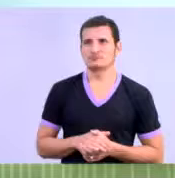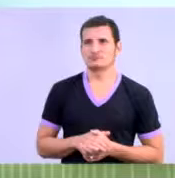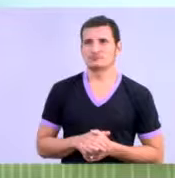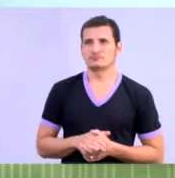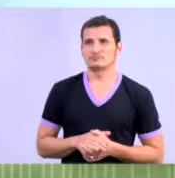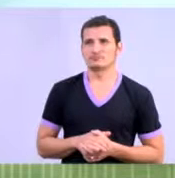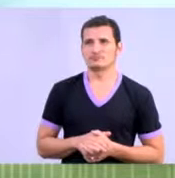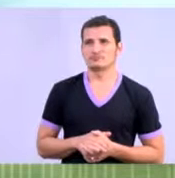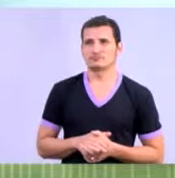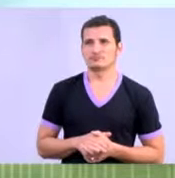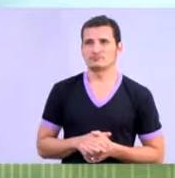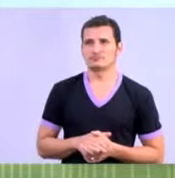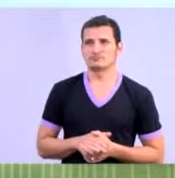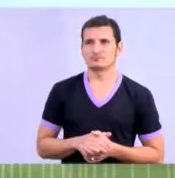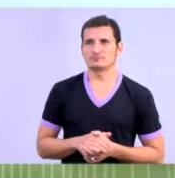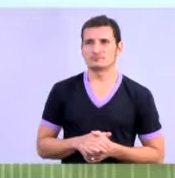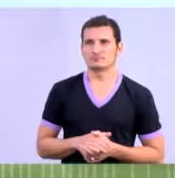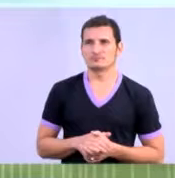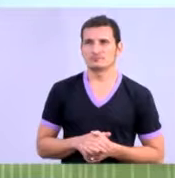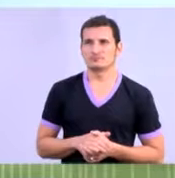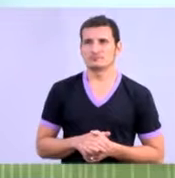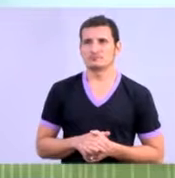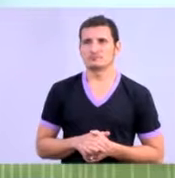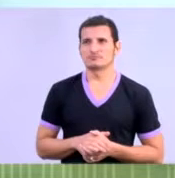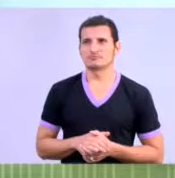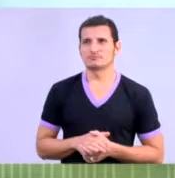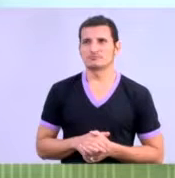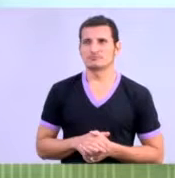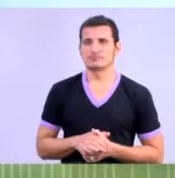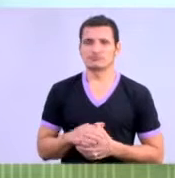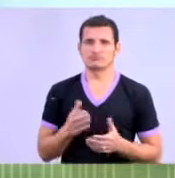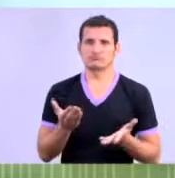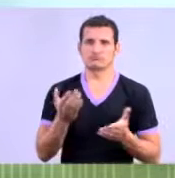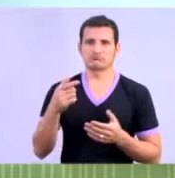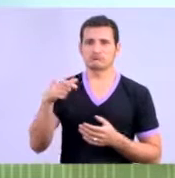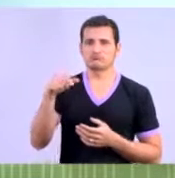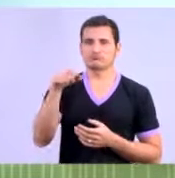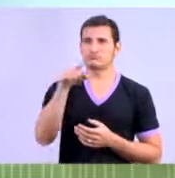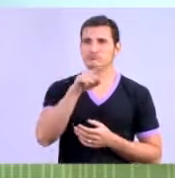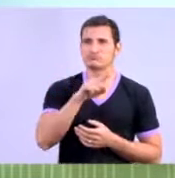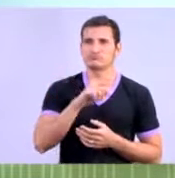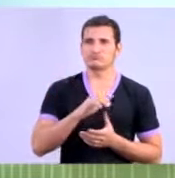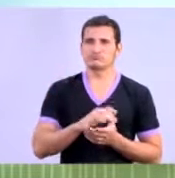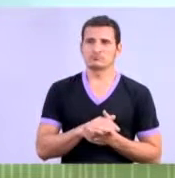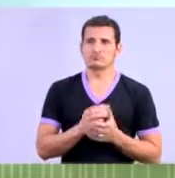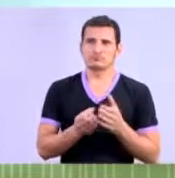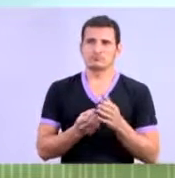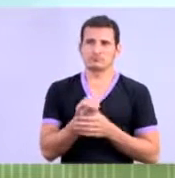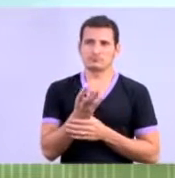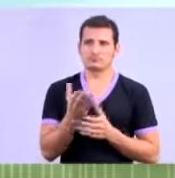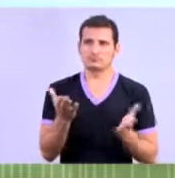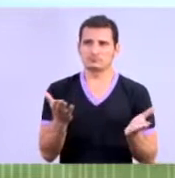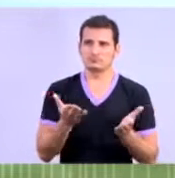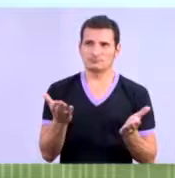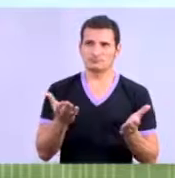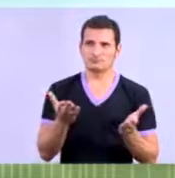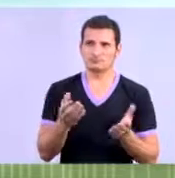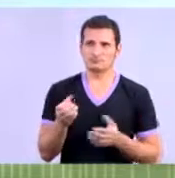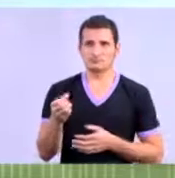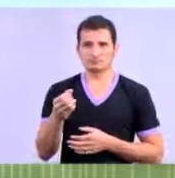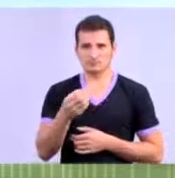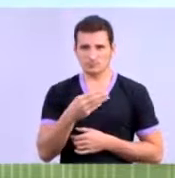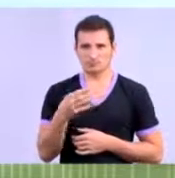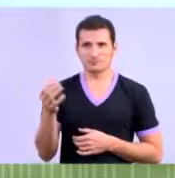aqui essa imagem aqui na tela, e vocês vão definir, vocês vão criar agora um novo